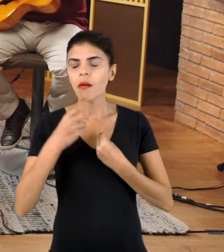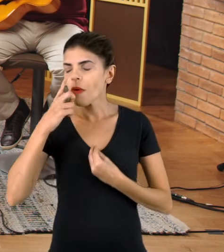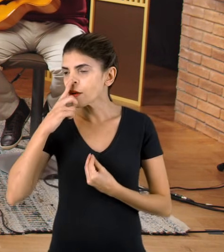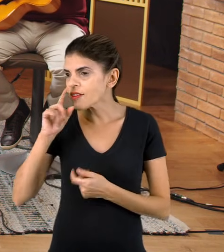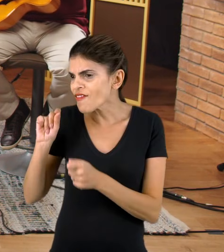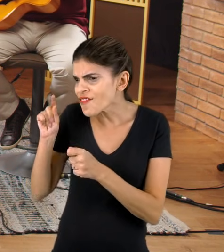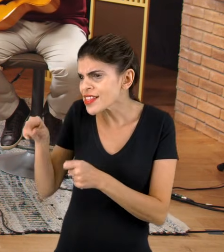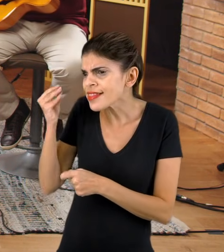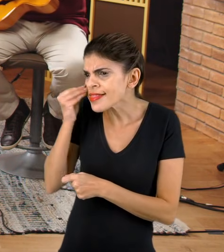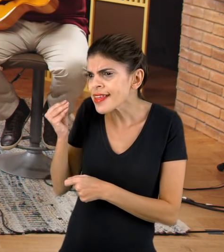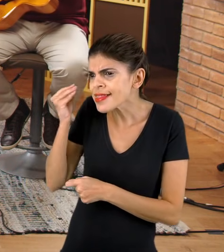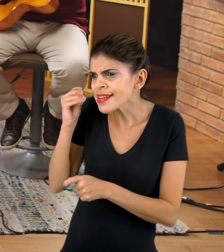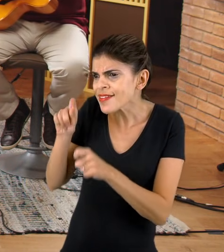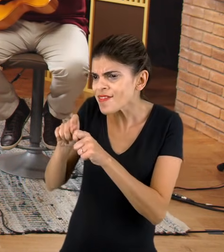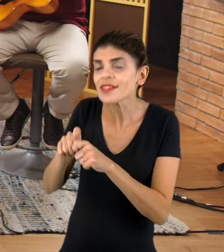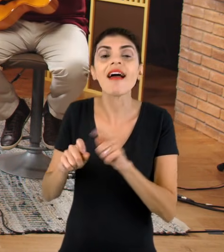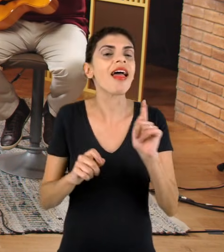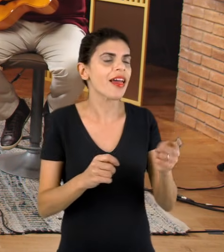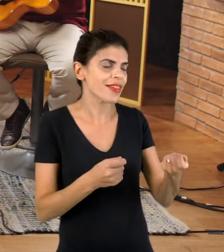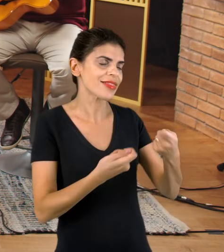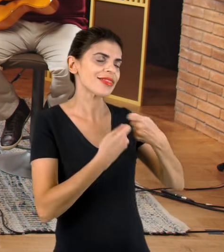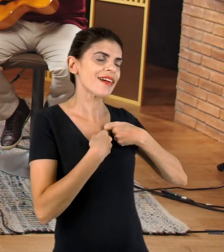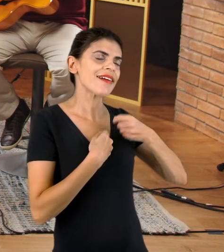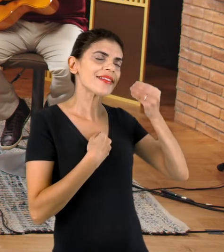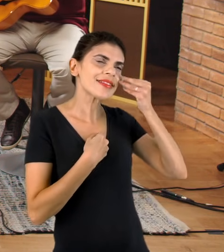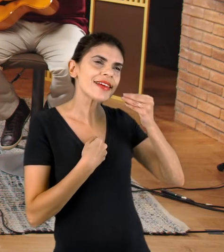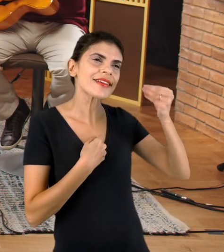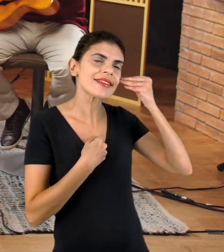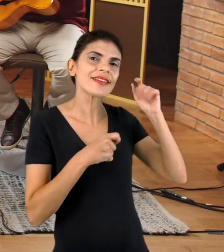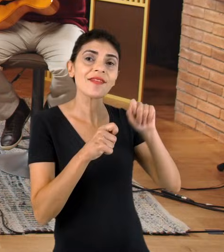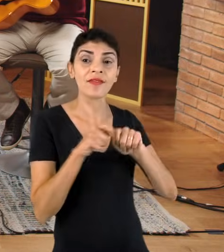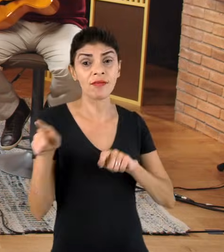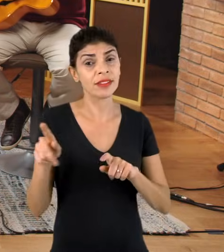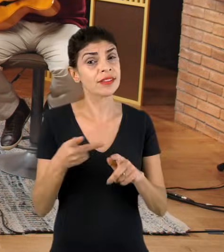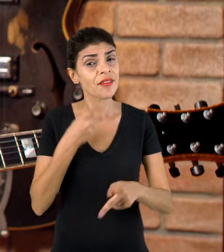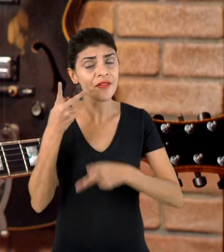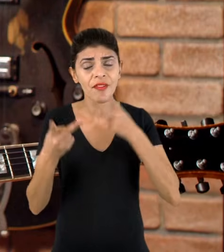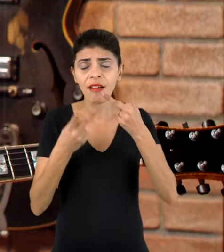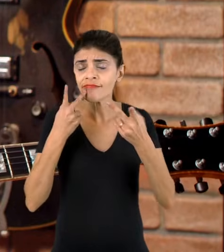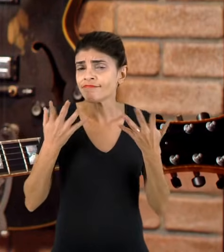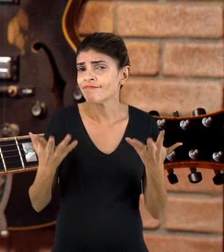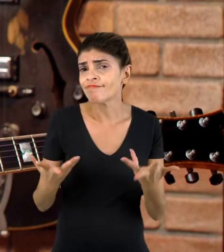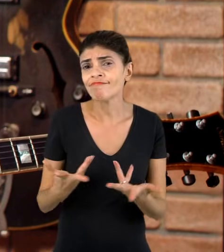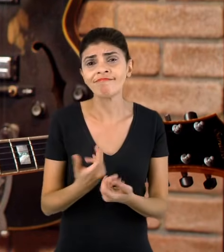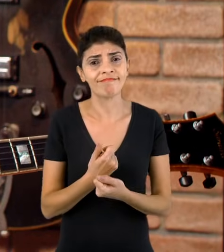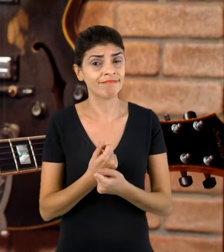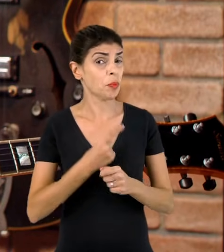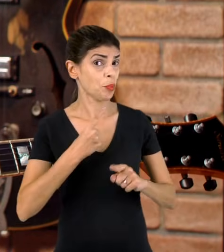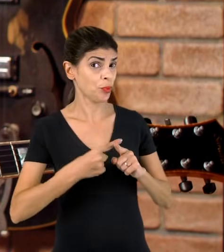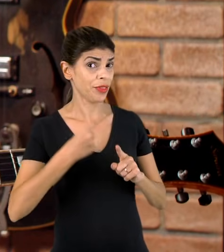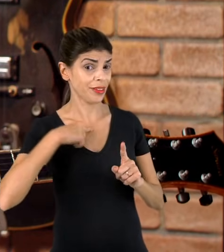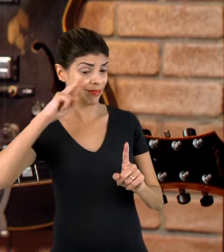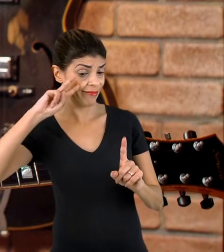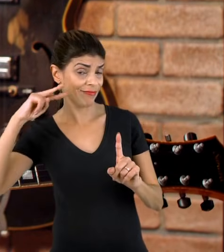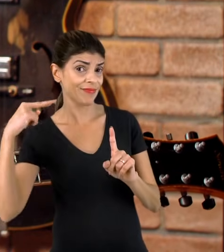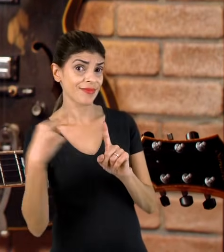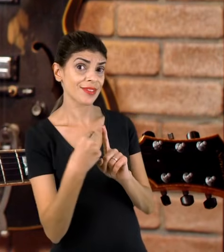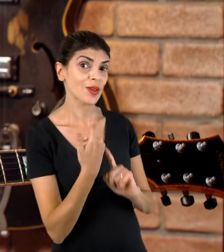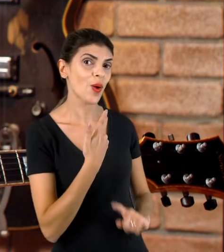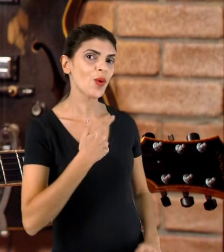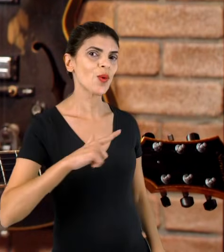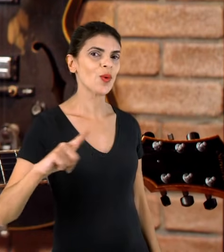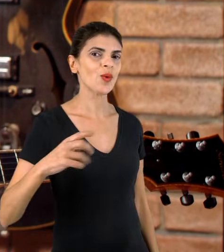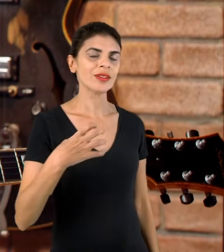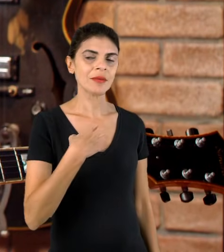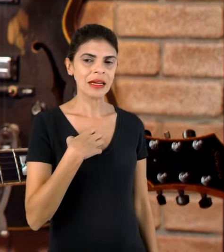cima, tenta fazer isso, cara, é um porque questionamento que inspira. Que inspira, é o questionamento que cara, inspira. Cara, isso que você tá falando é genial, porque existe o outro lado,